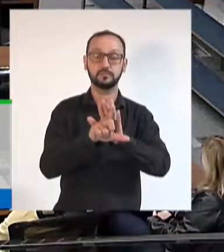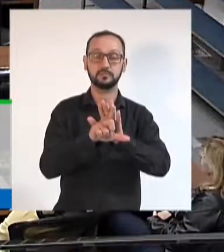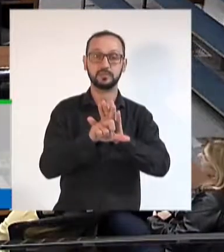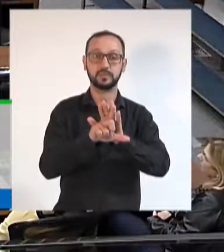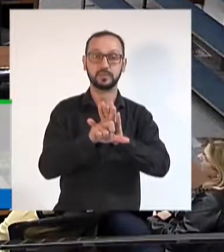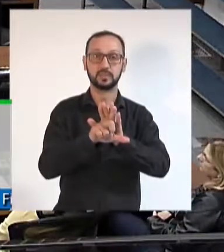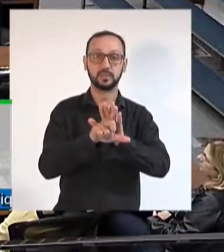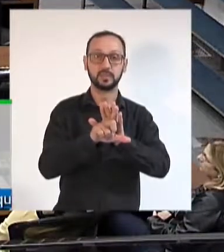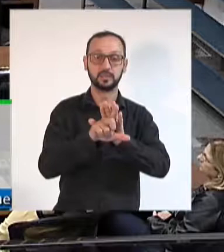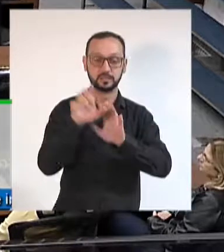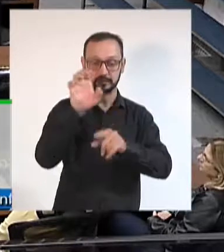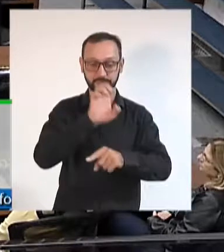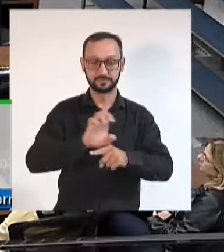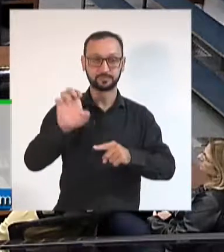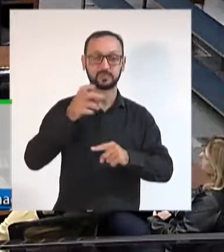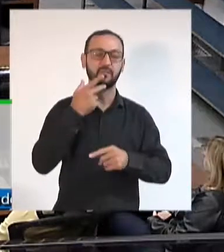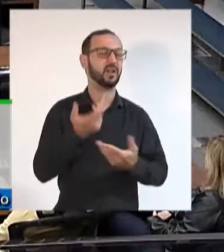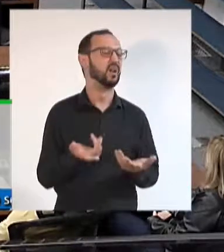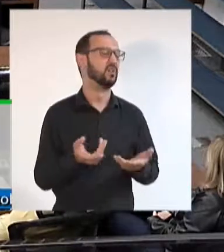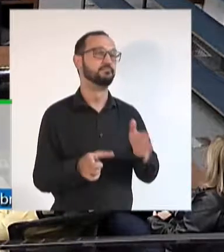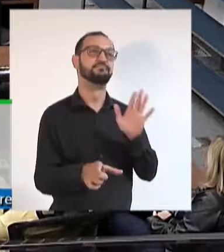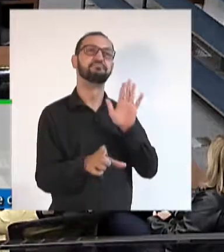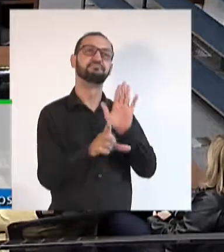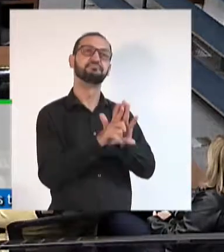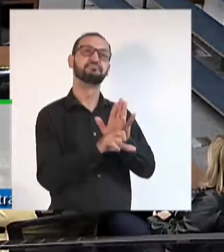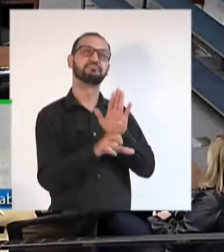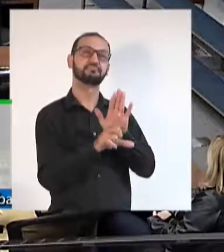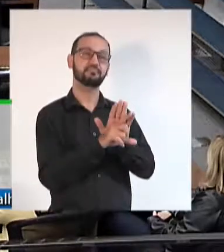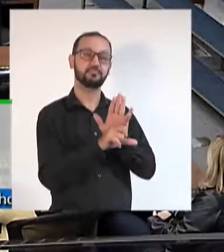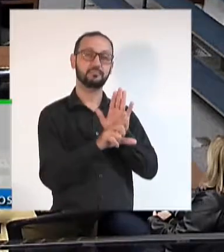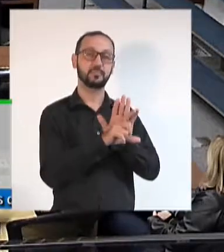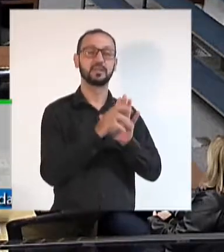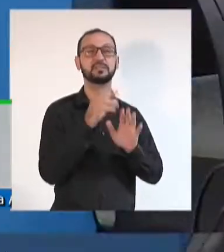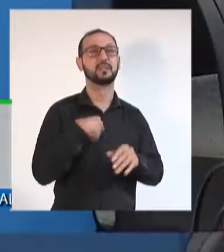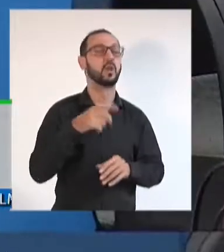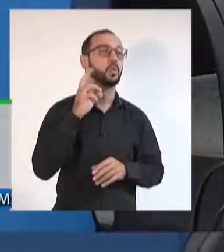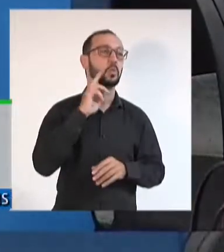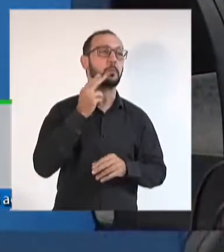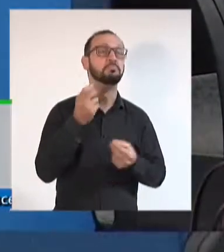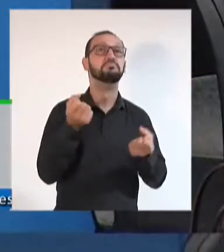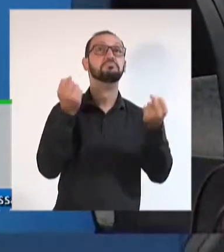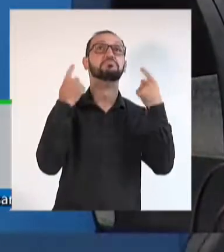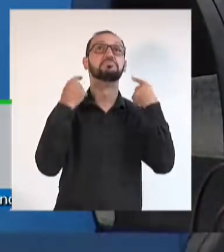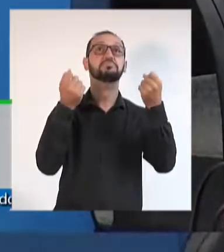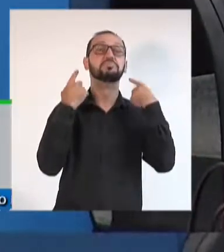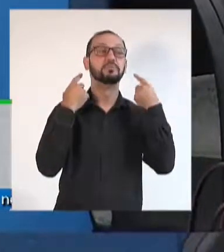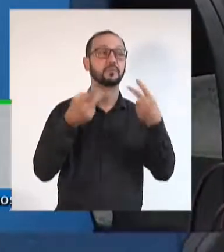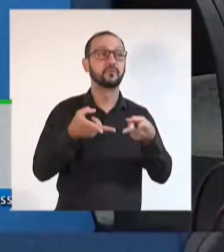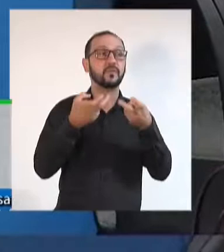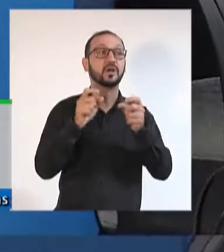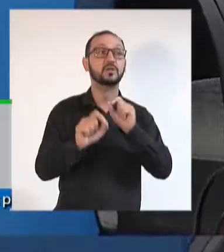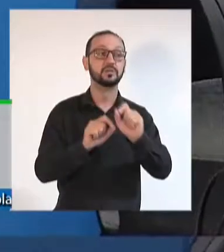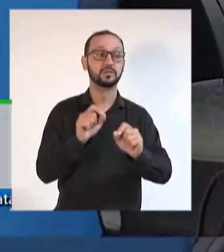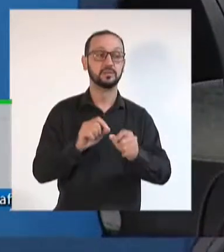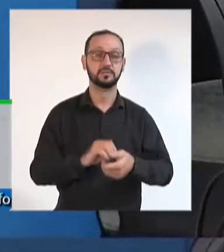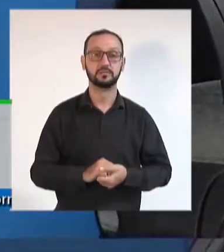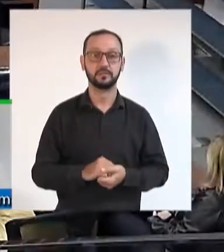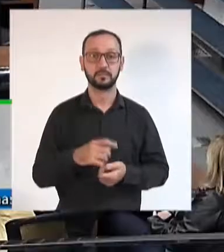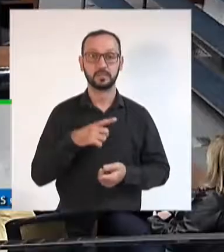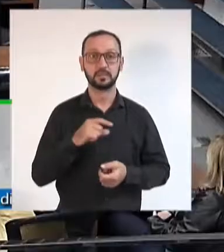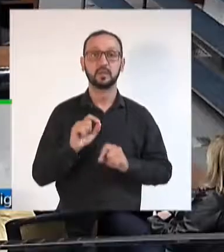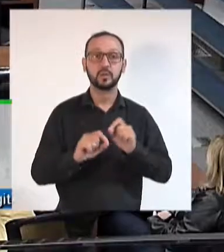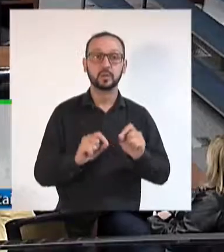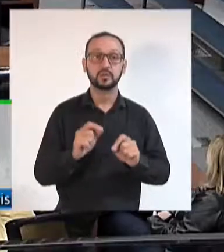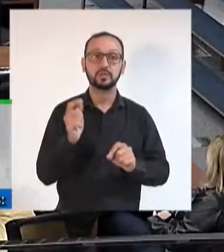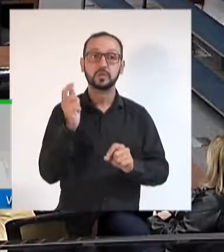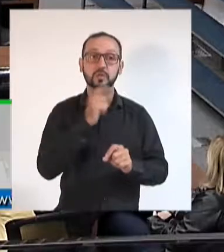uma lei, a gente está tão, a gente entra já no automático, a gente não percebe que para a gente ter o que